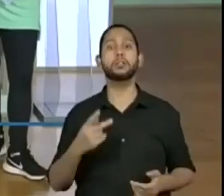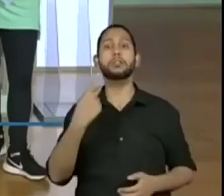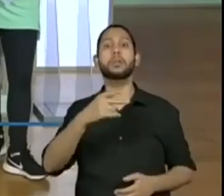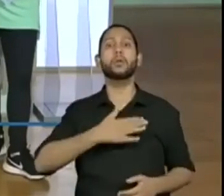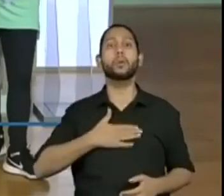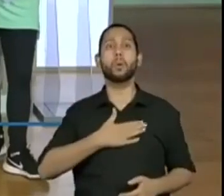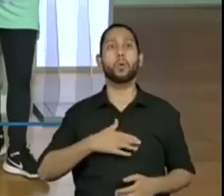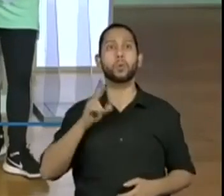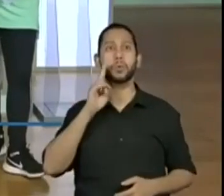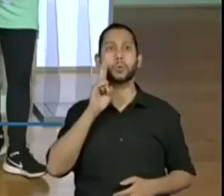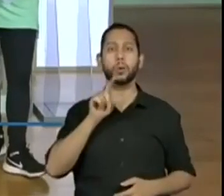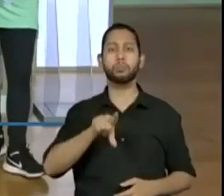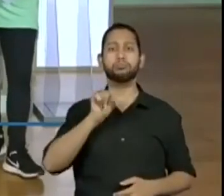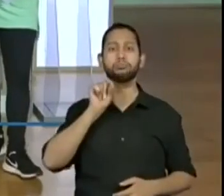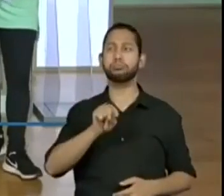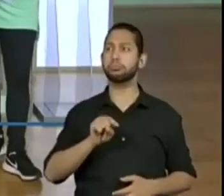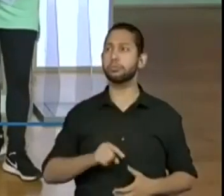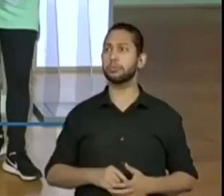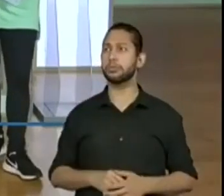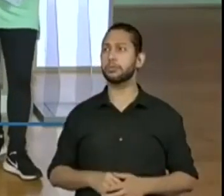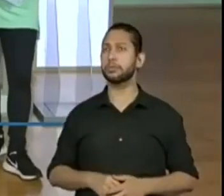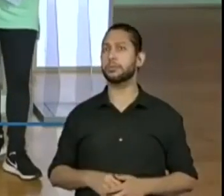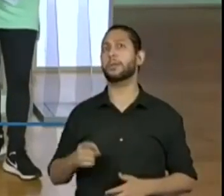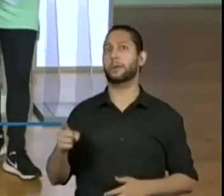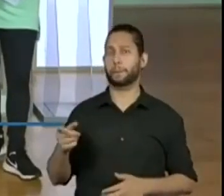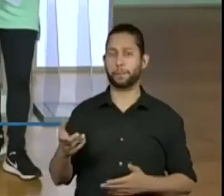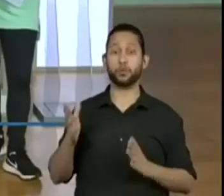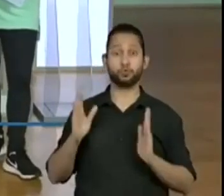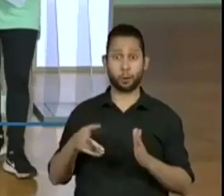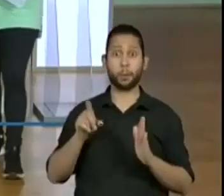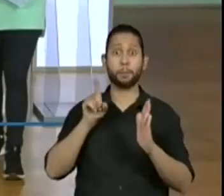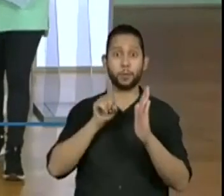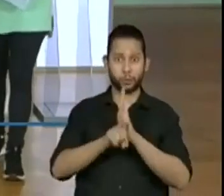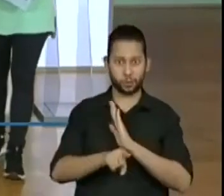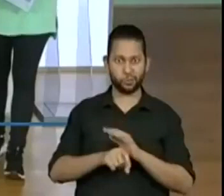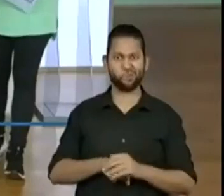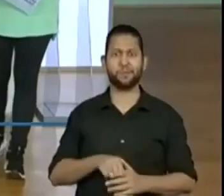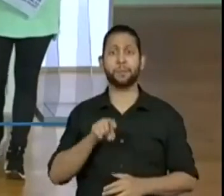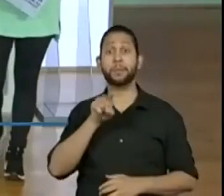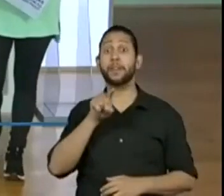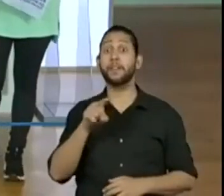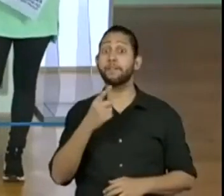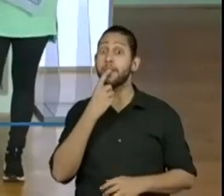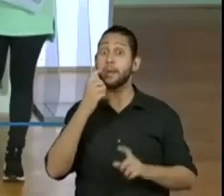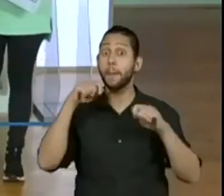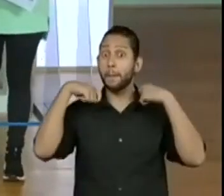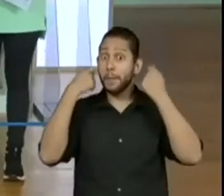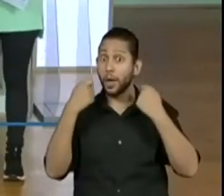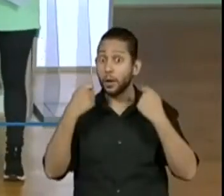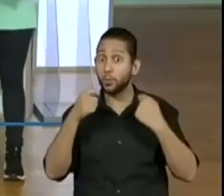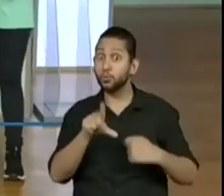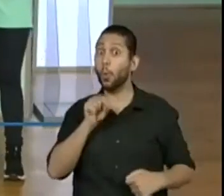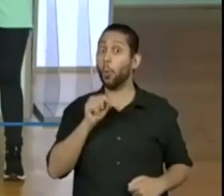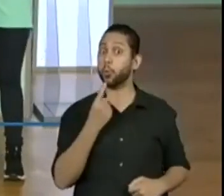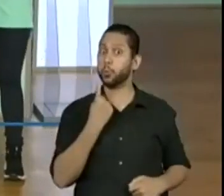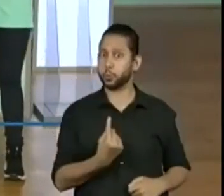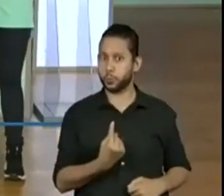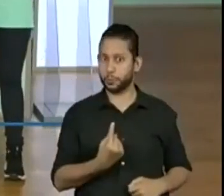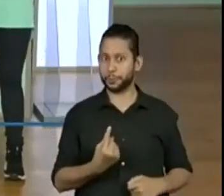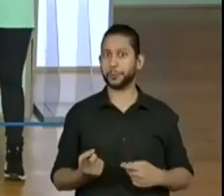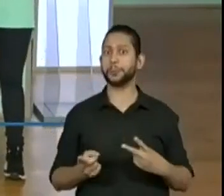seu conto preferido? Antes fizemos a pergunta, né? Qual versão da Chapeuzinho vocês gostavam mais?